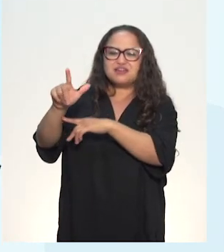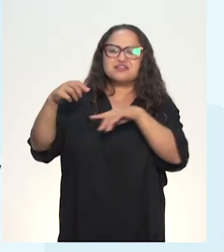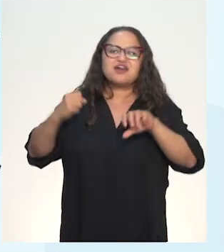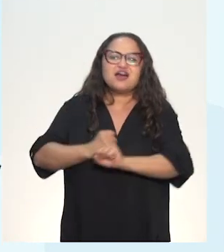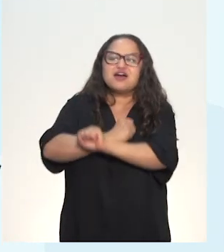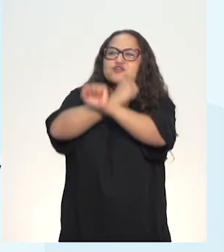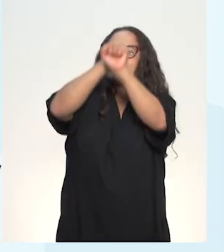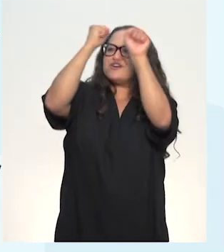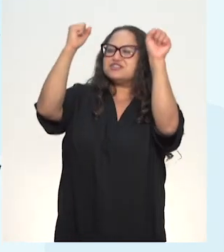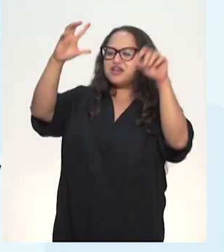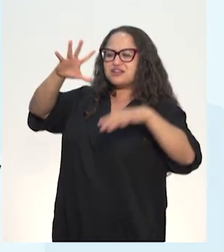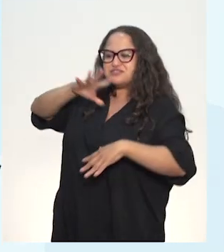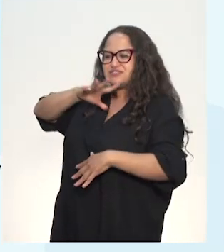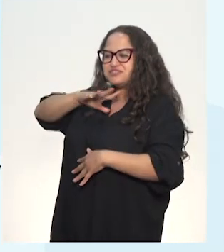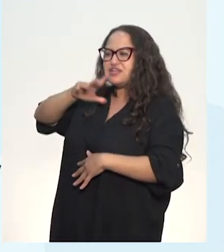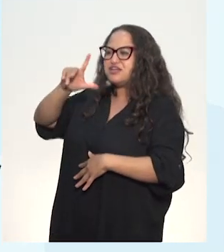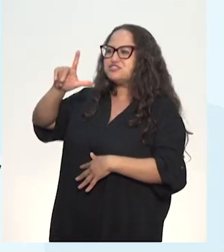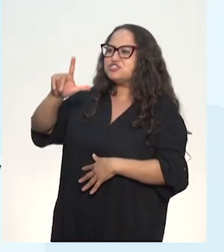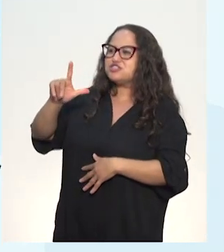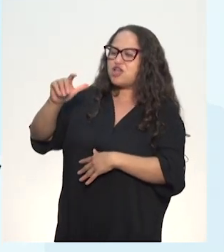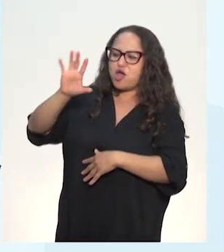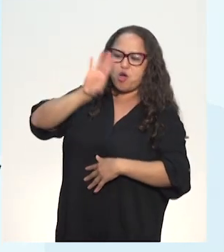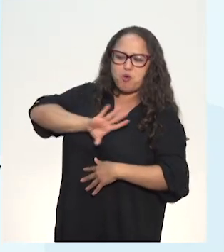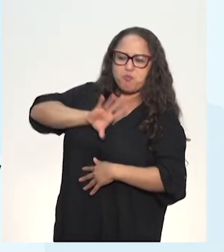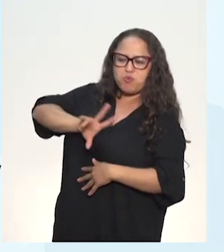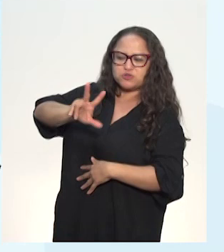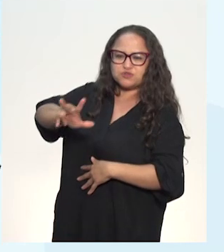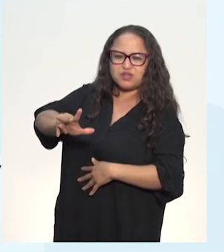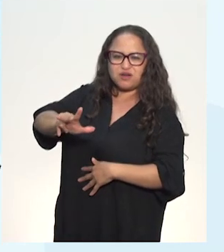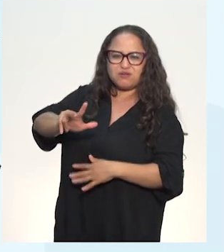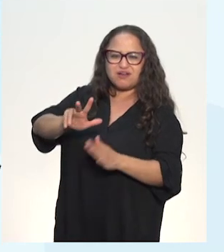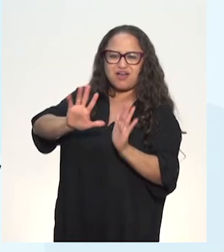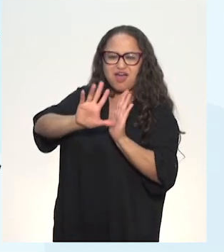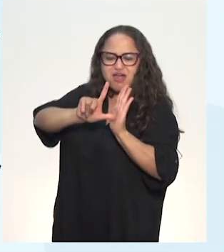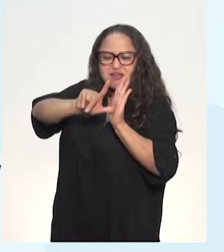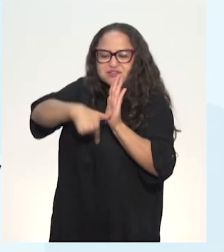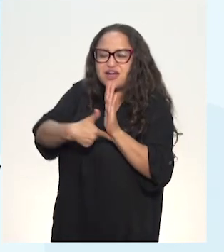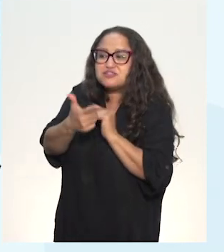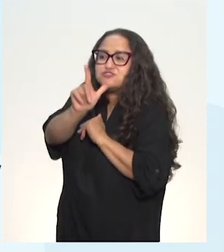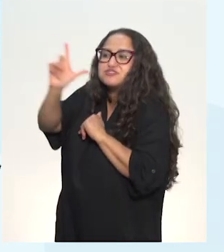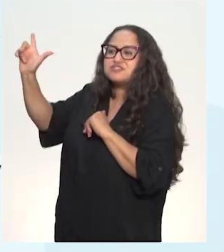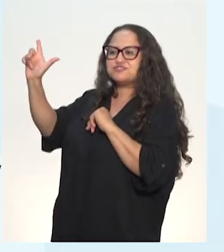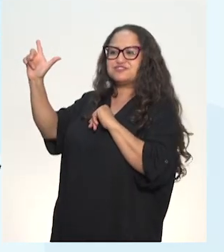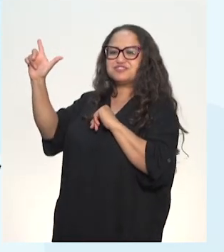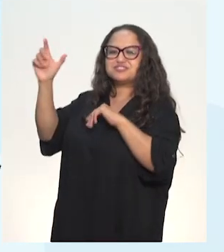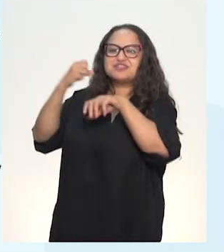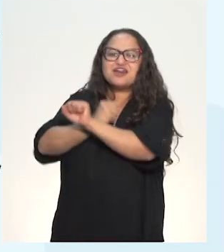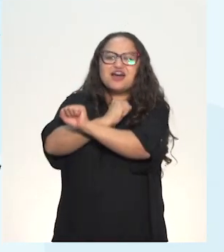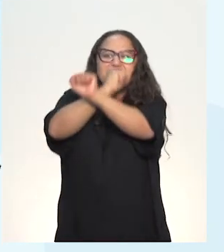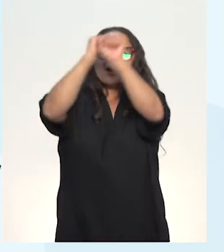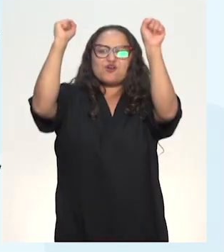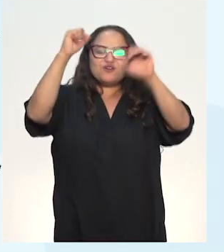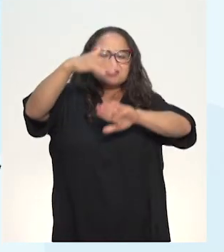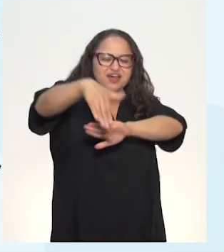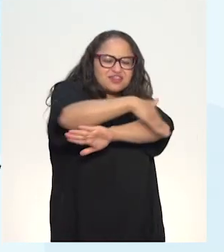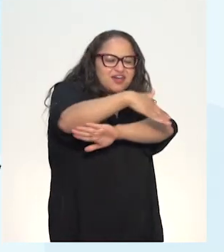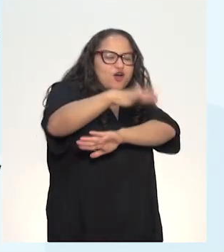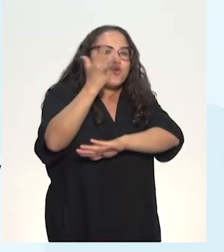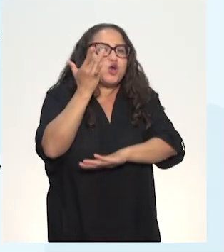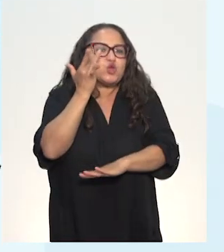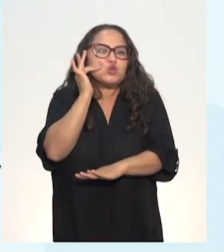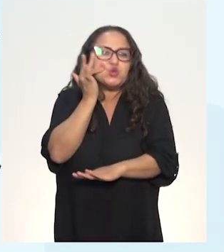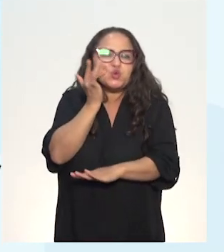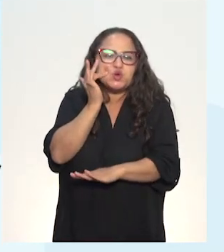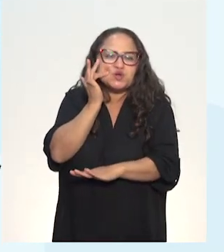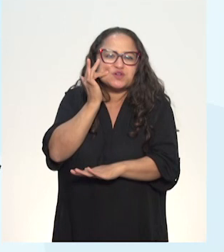Acordar da cidade de Lisboa, mais tarde do que as outras. Acordar da Rua do Ouro, acordar do